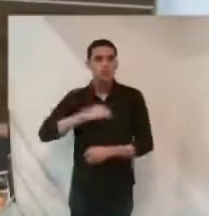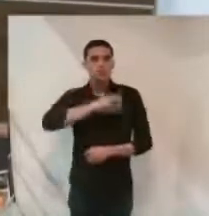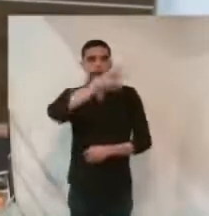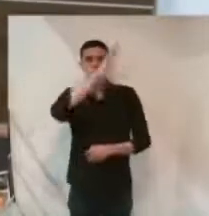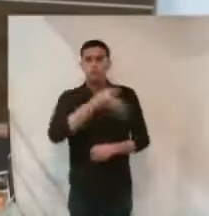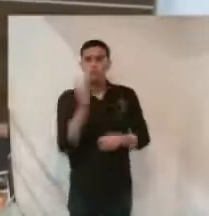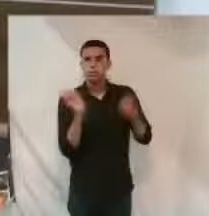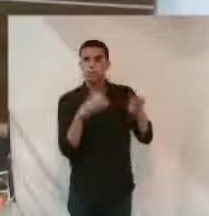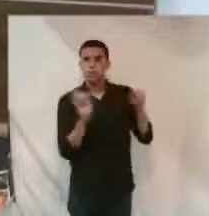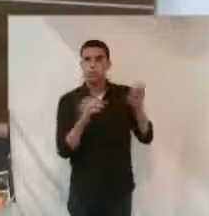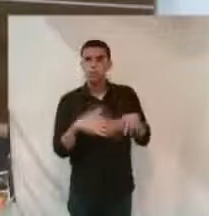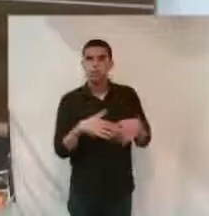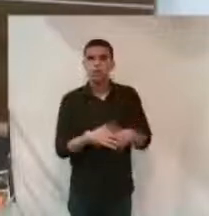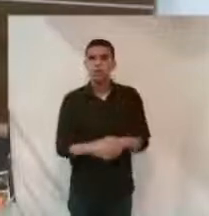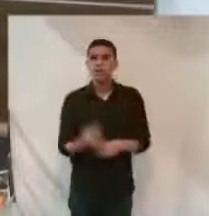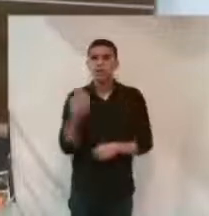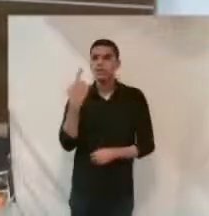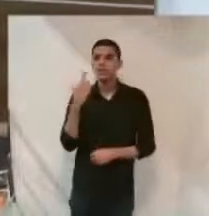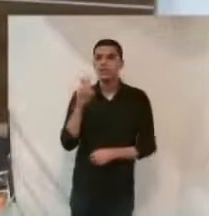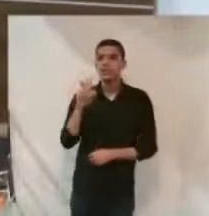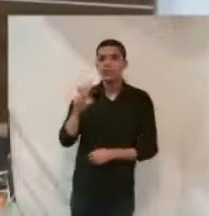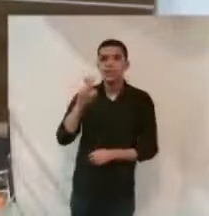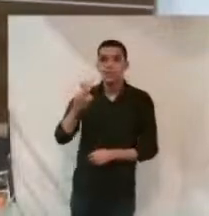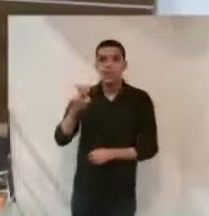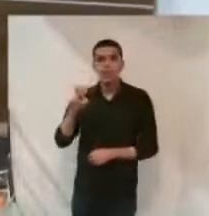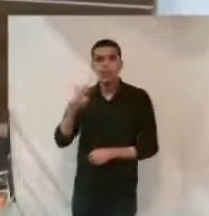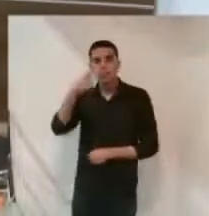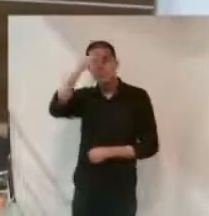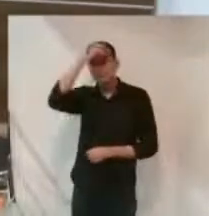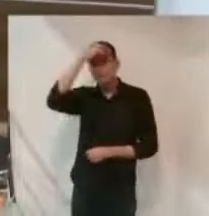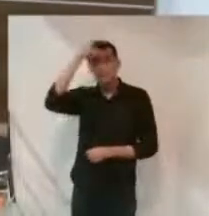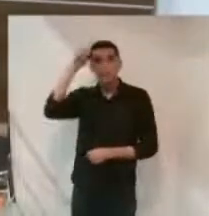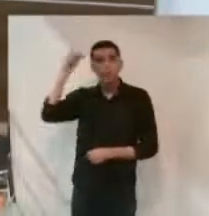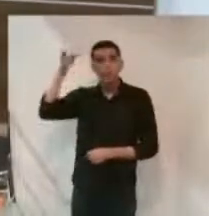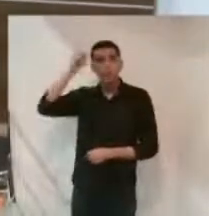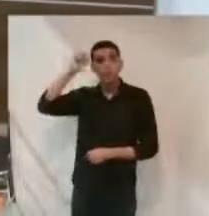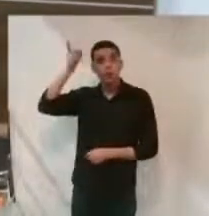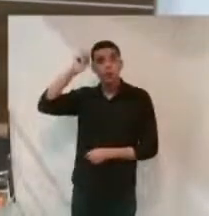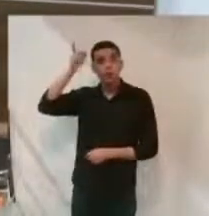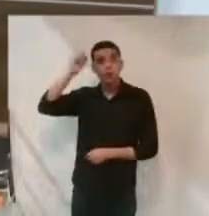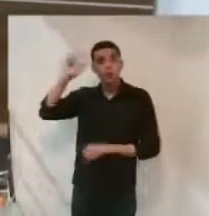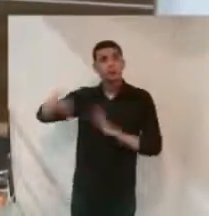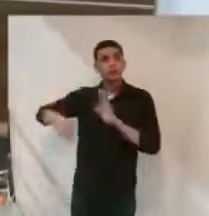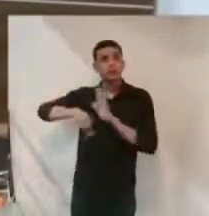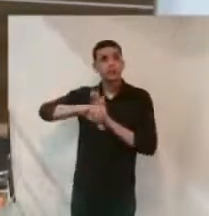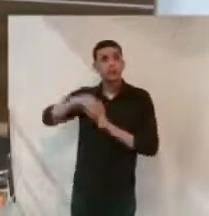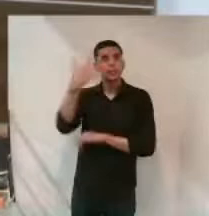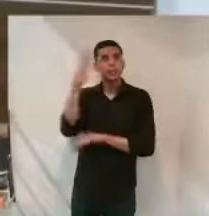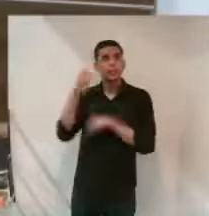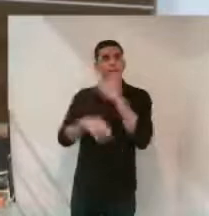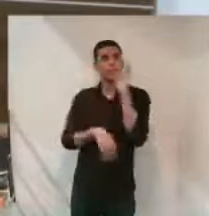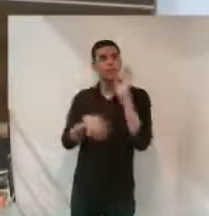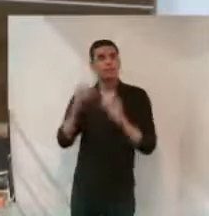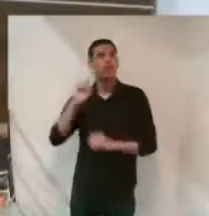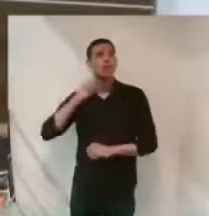155 gestores municipais estão cometendo crime ambiental todos os dias e ninguém faz nada. Quer